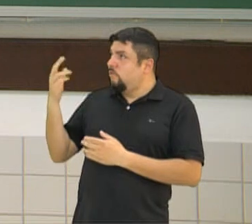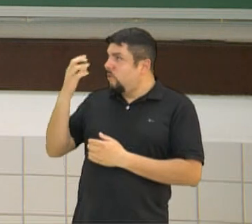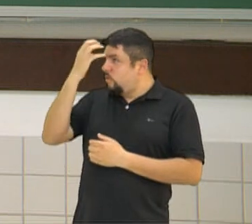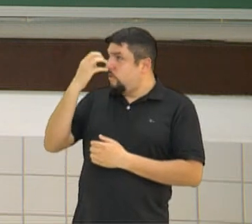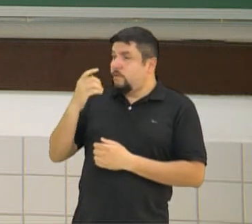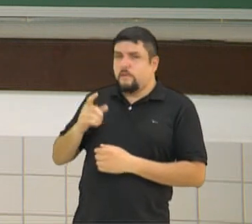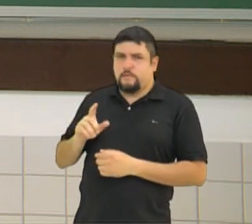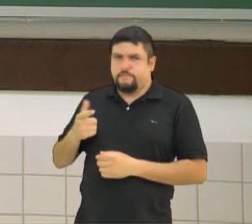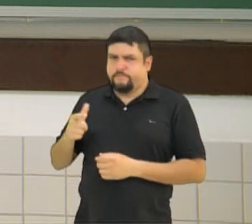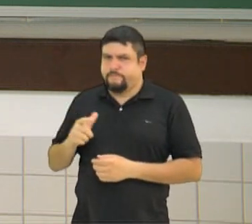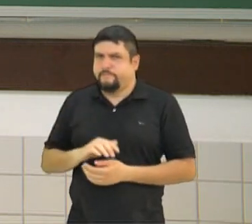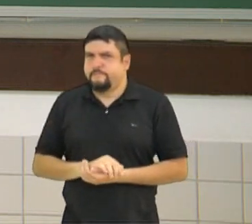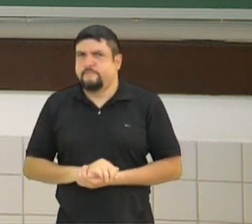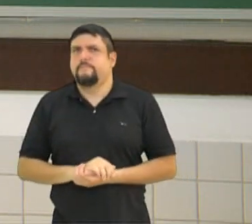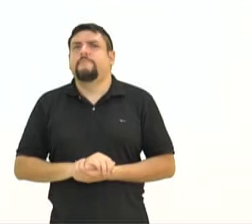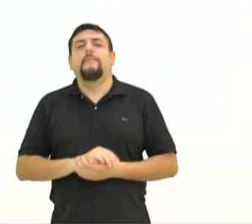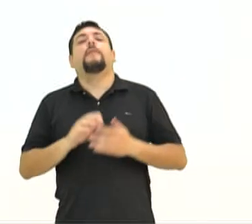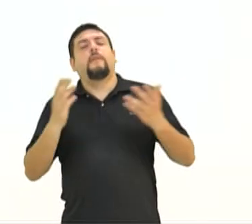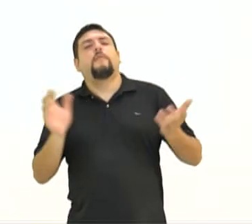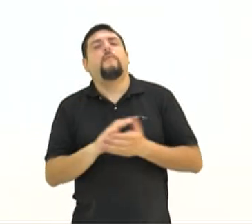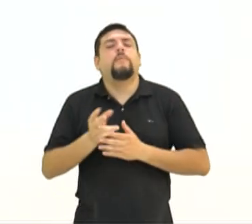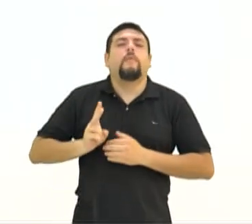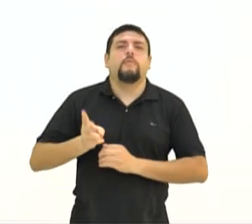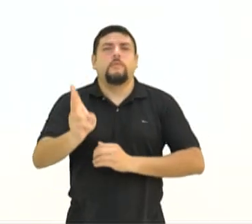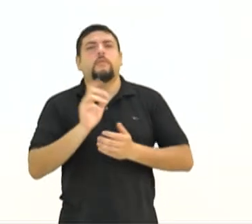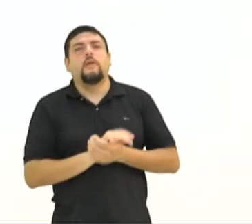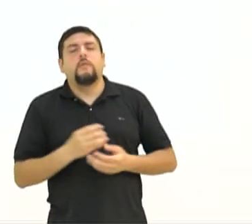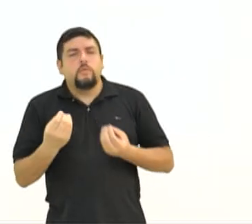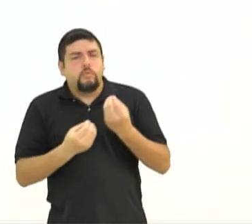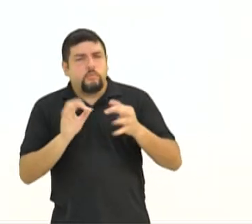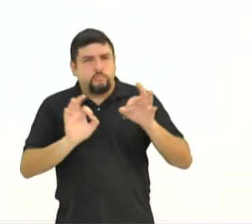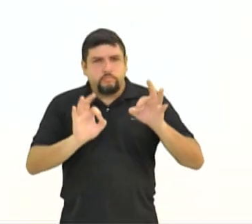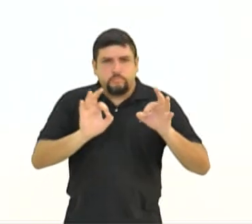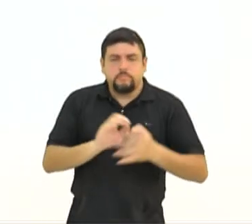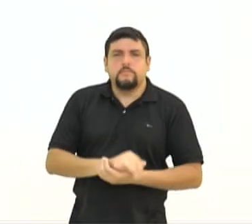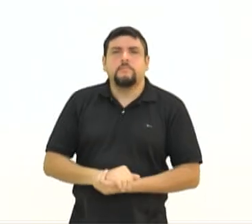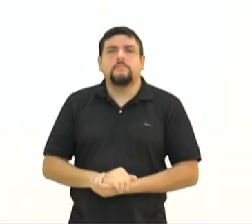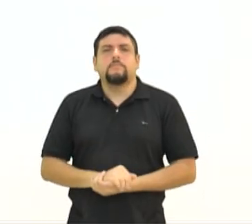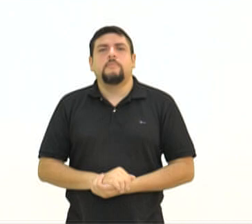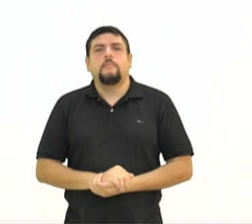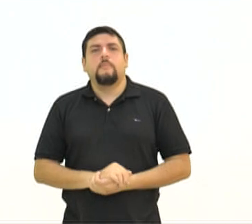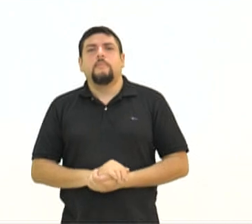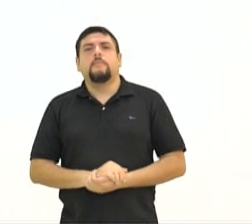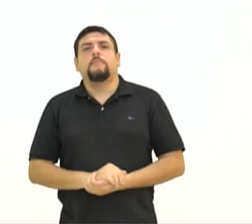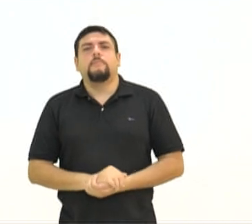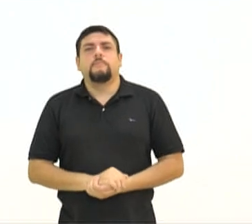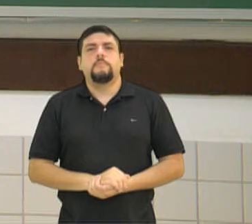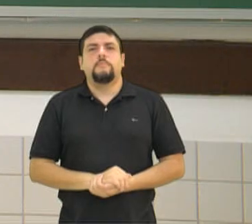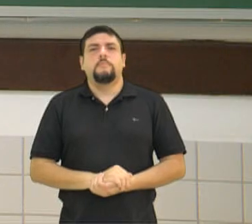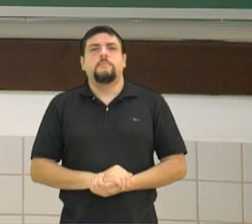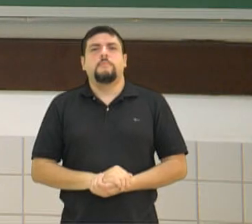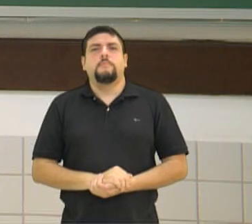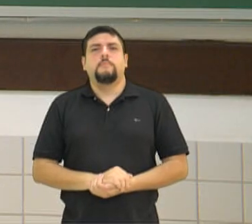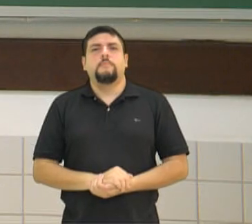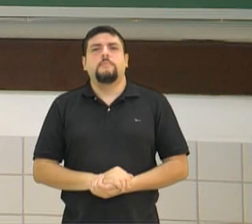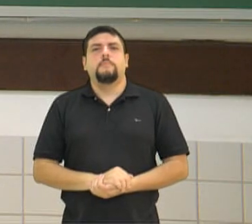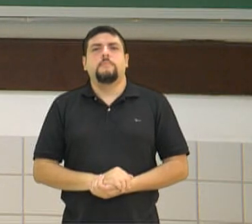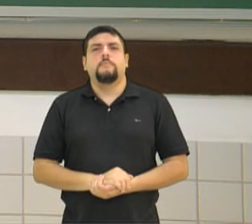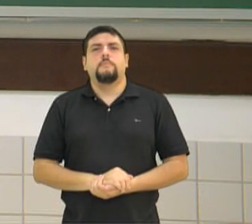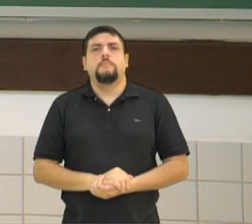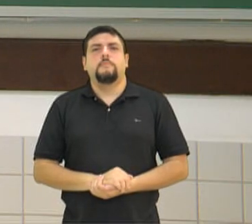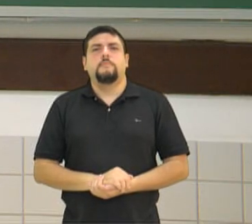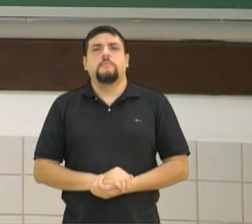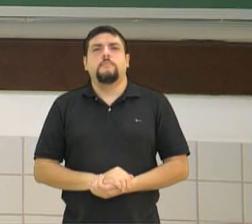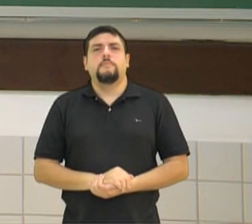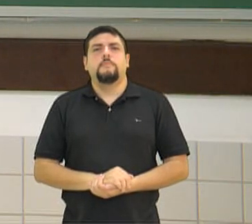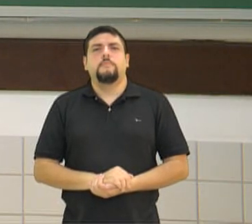D, galera, 2-metilbutano. 1, 2, 3... 4, 2